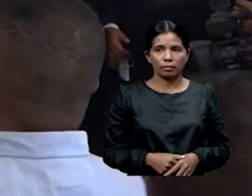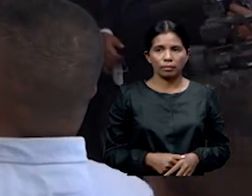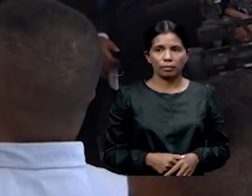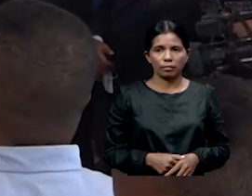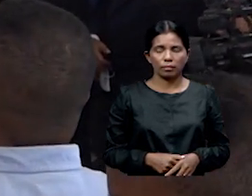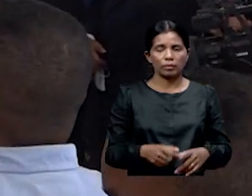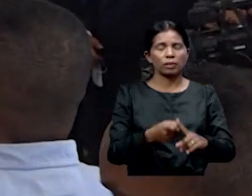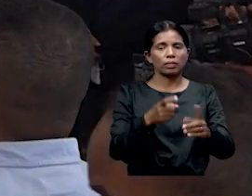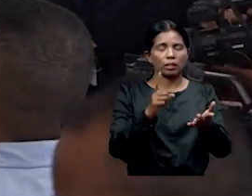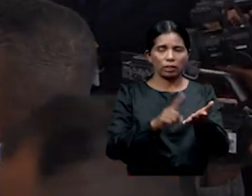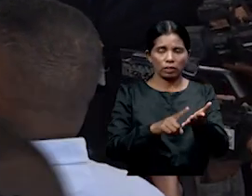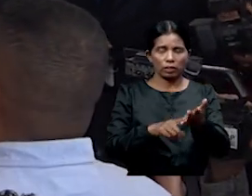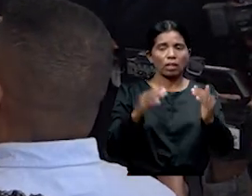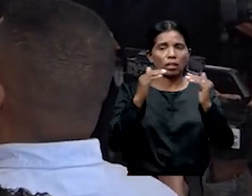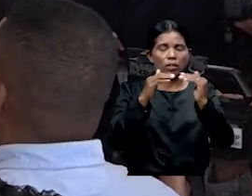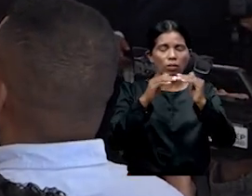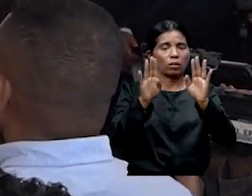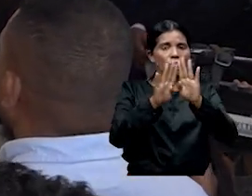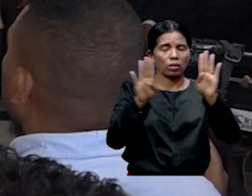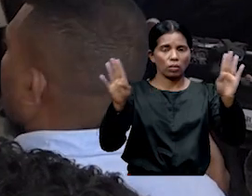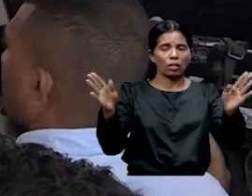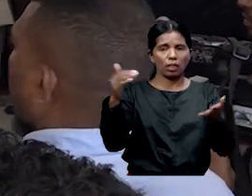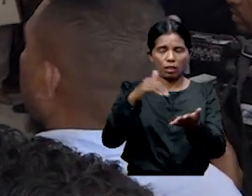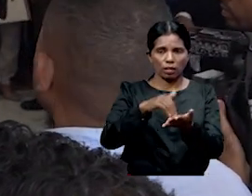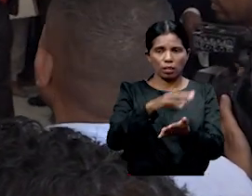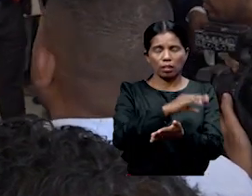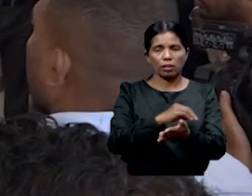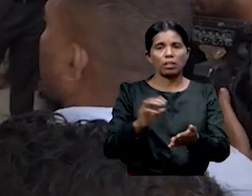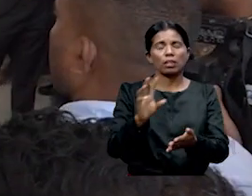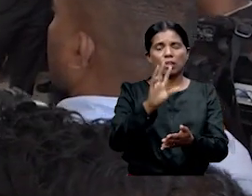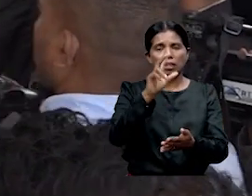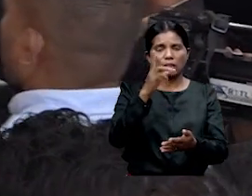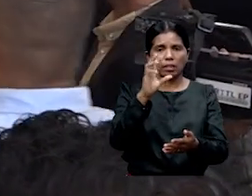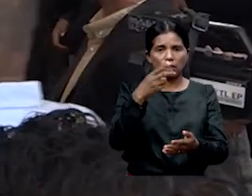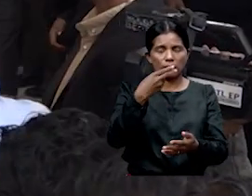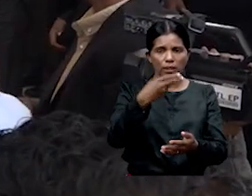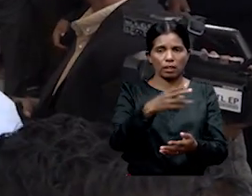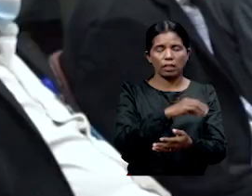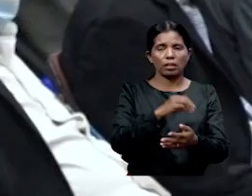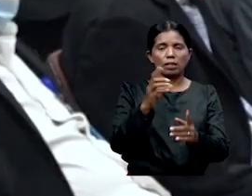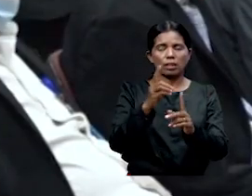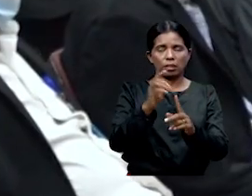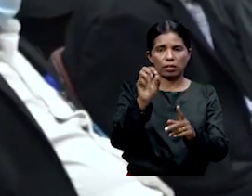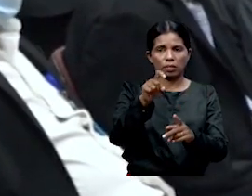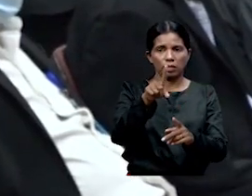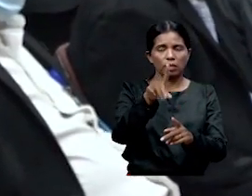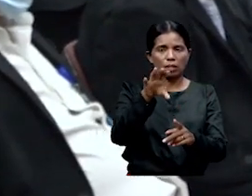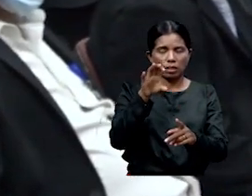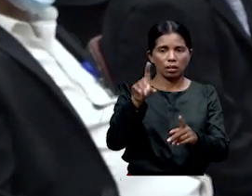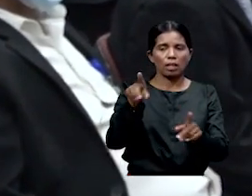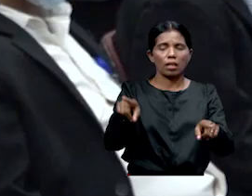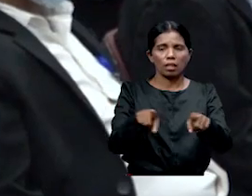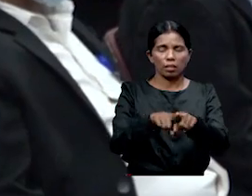o livro de discurso e cerimônia abertura Legislativa e grosso mandato 5ª legislatura na na torcida assume cargo da